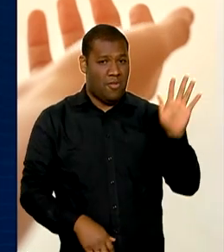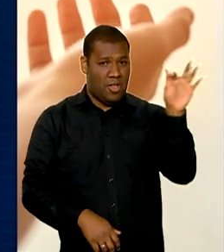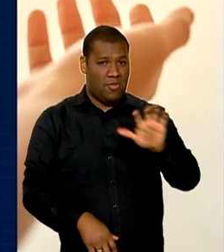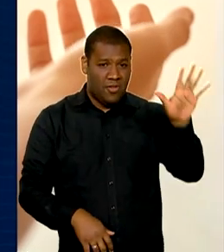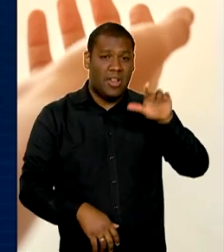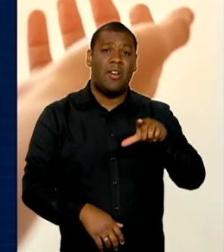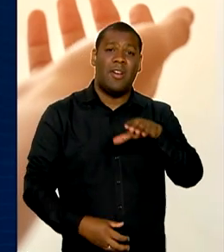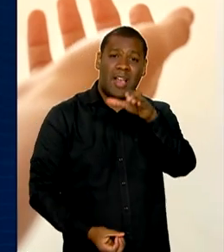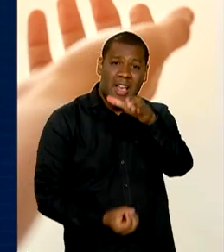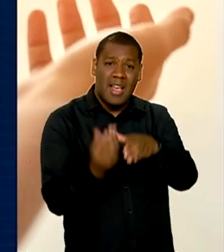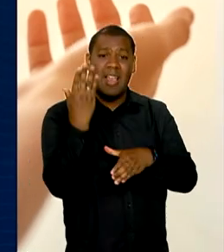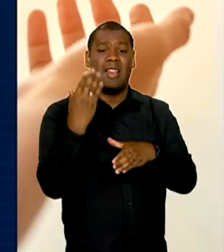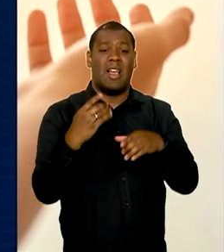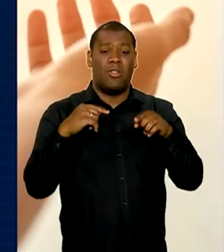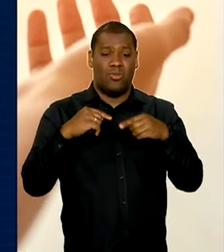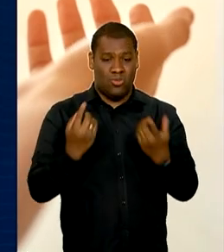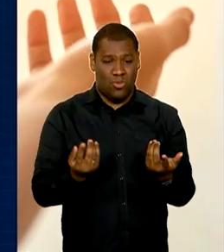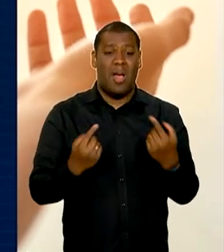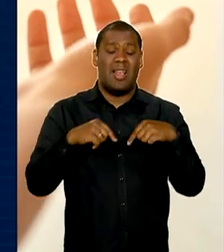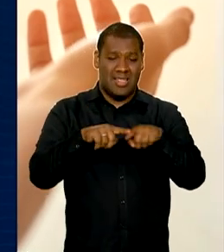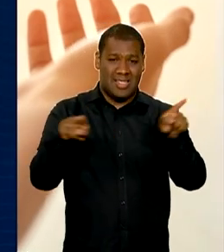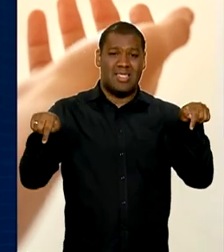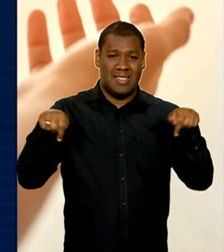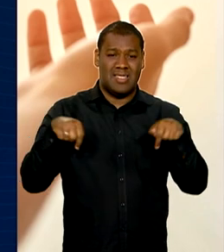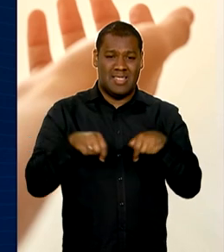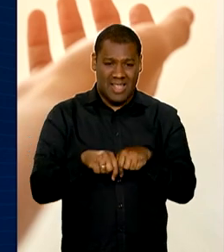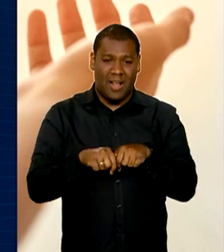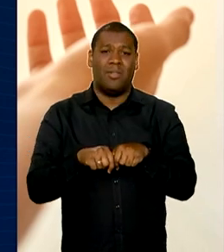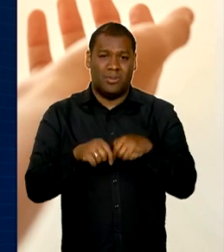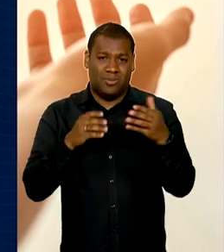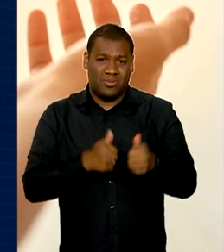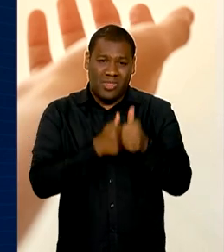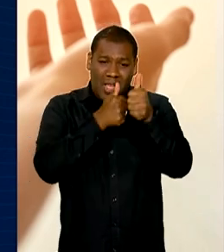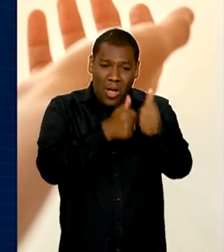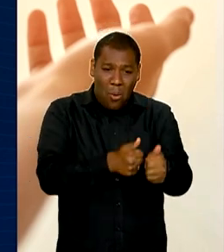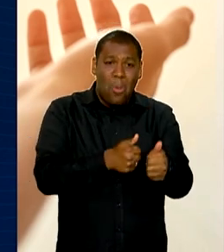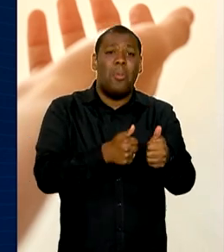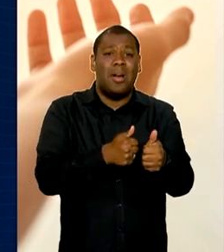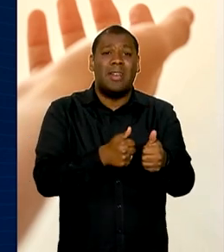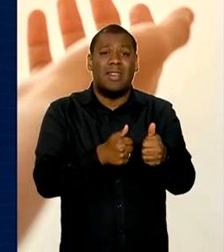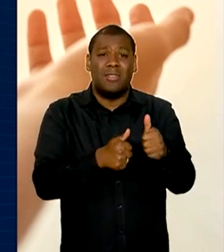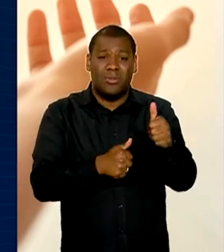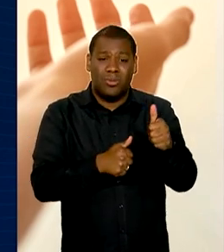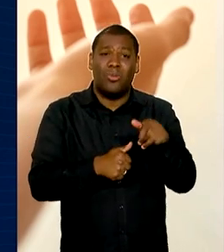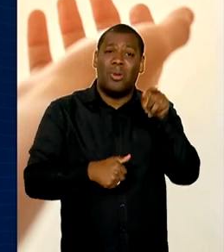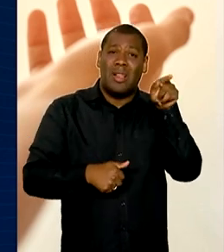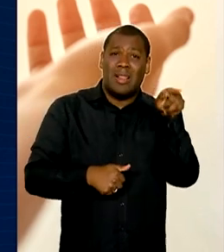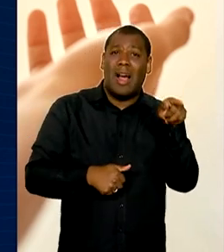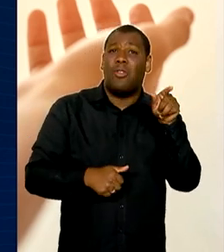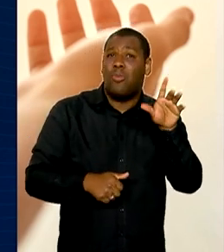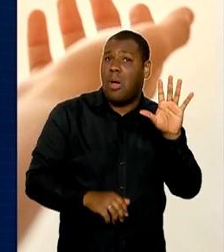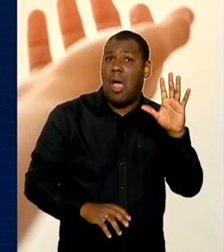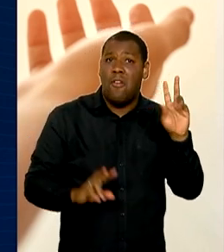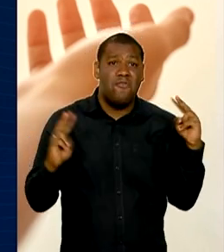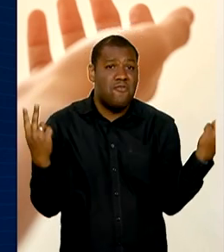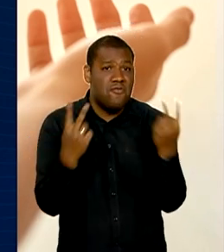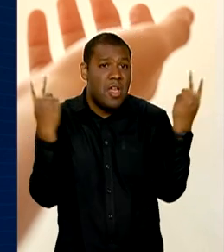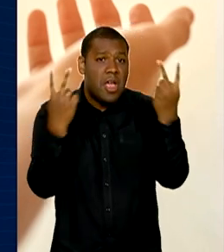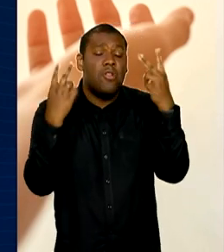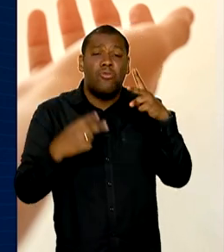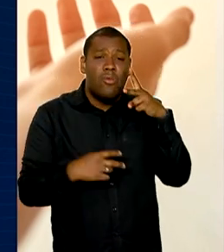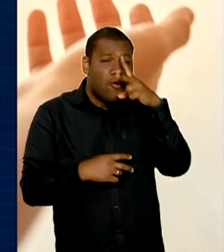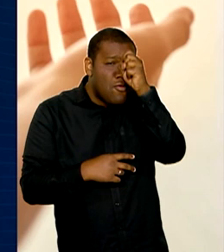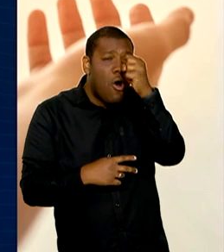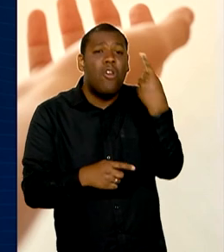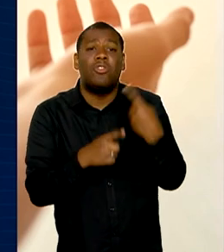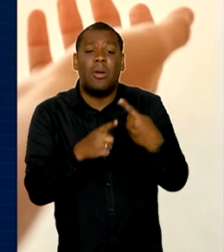está a criação de uma sala de situação permanente para acompanhar os desdobramentos da passagem do ciclone, o emprego de mais de